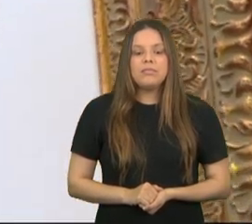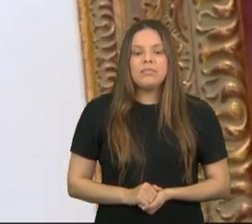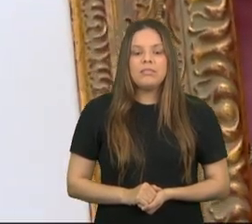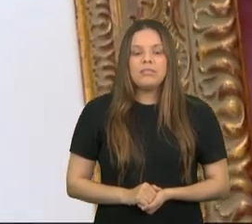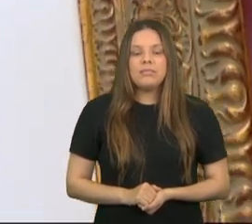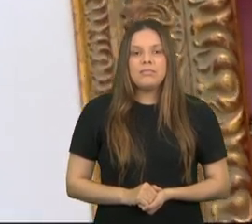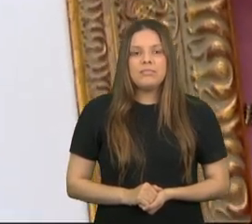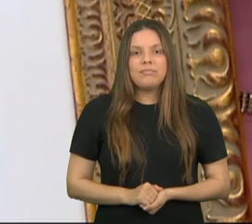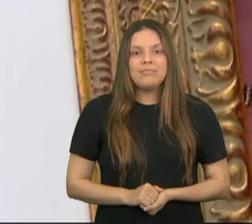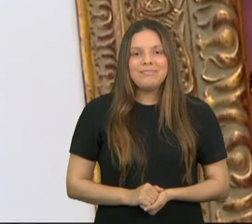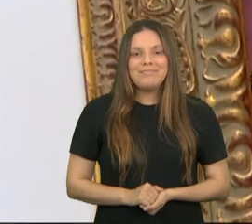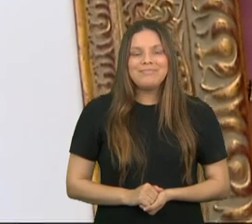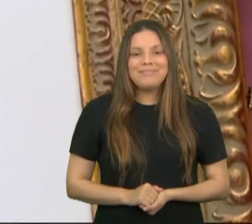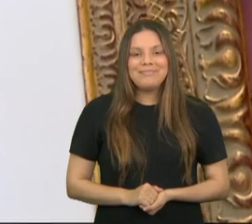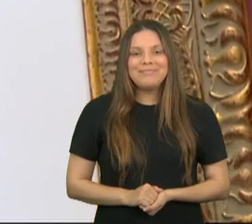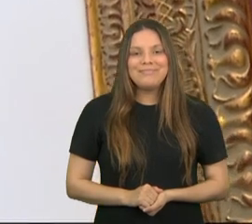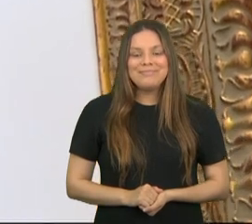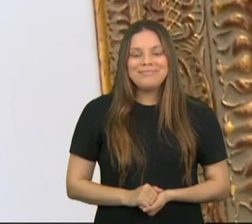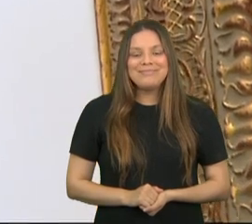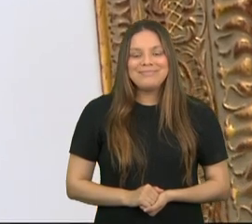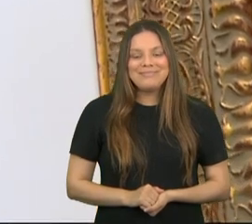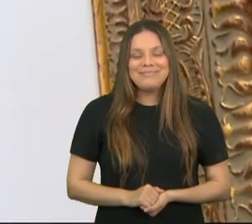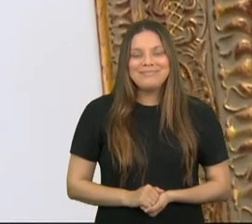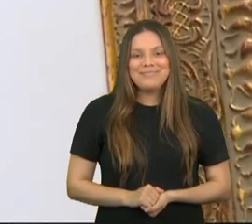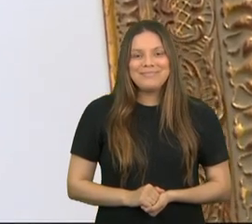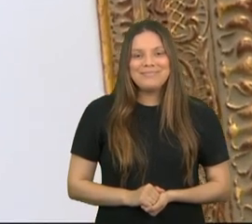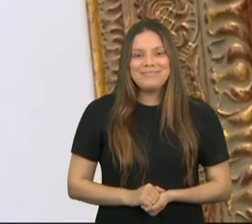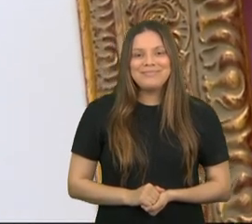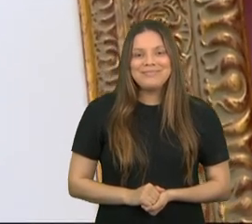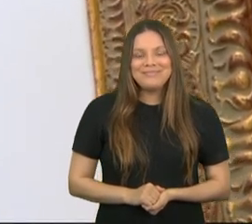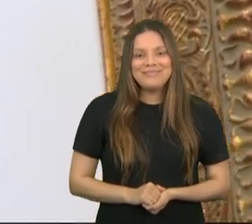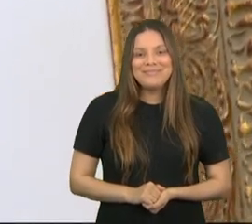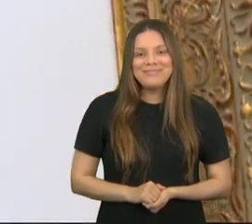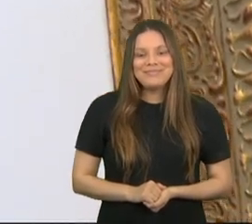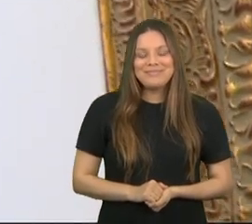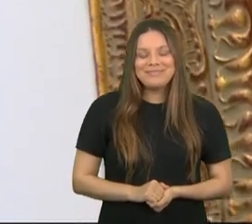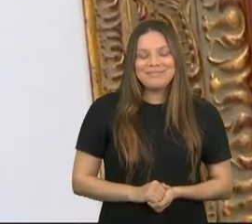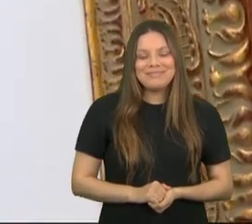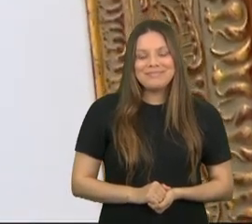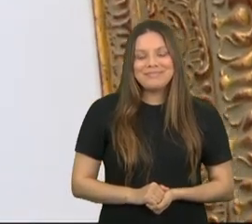Ain Banot, Tsaada Alai Shur.